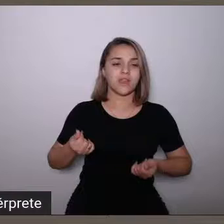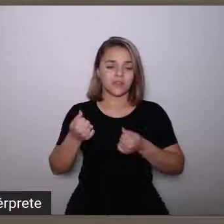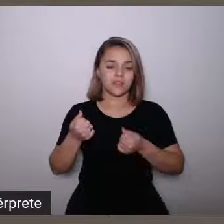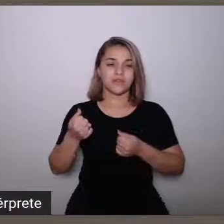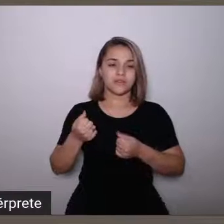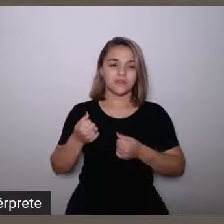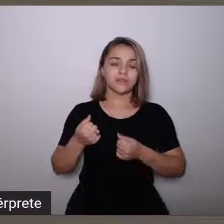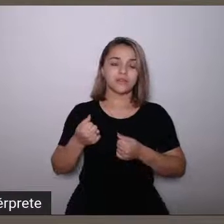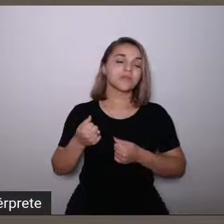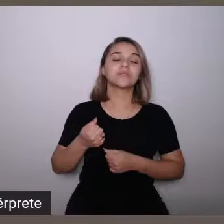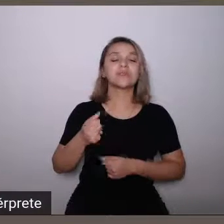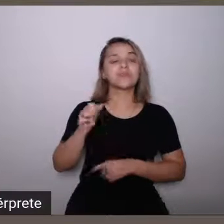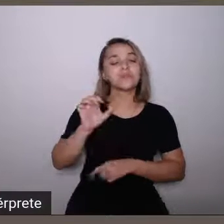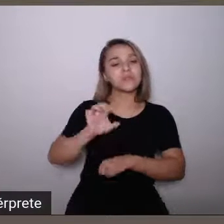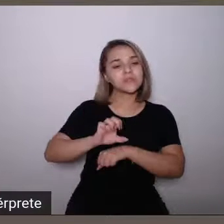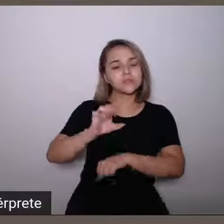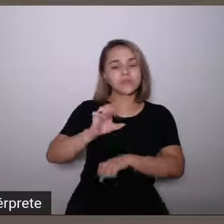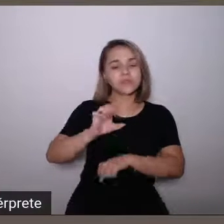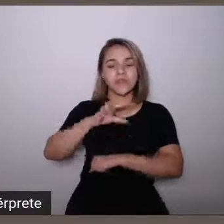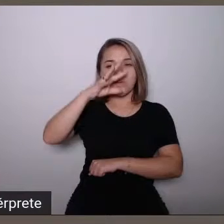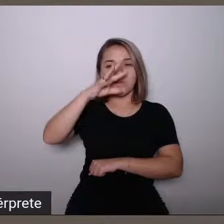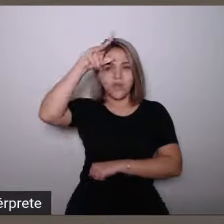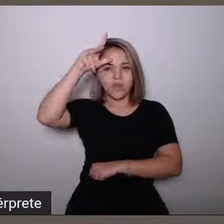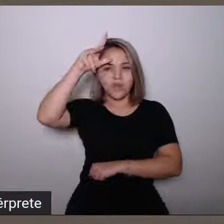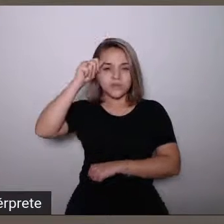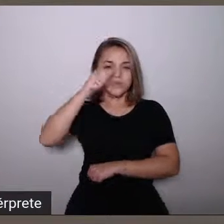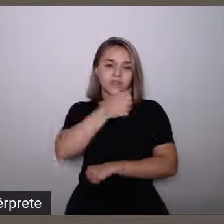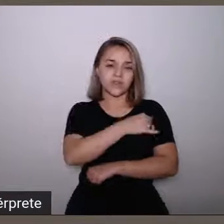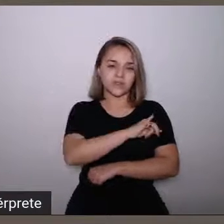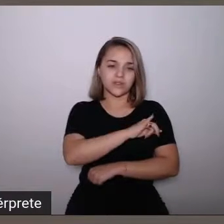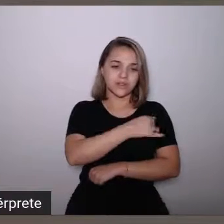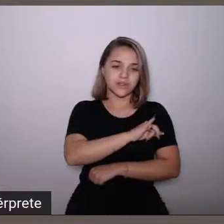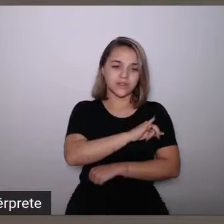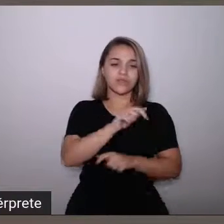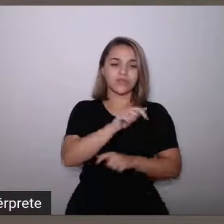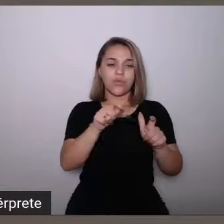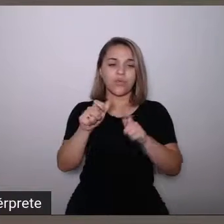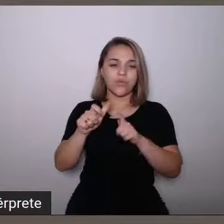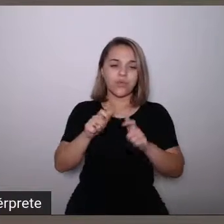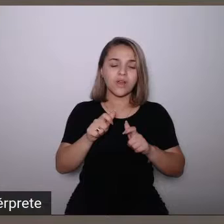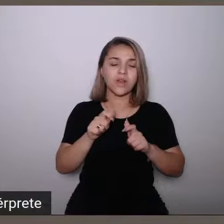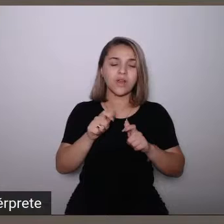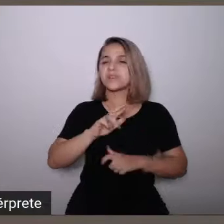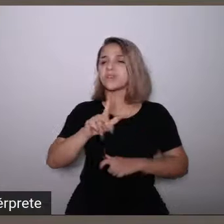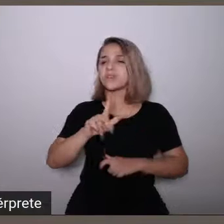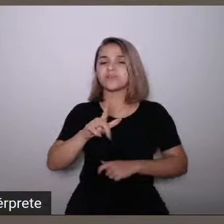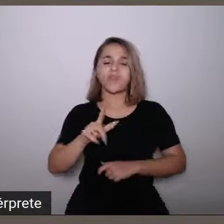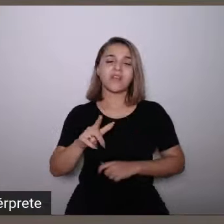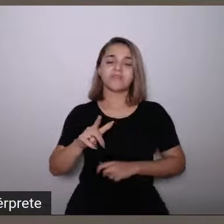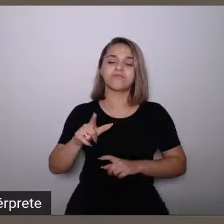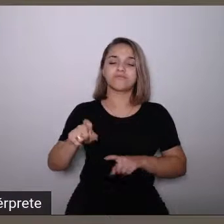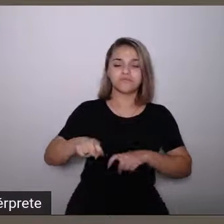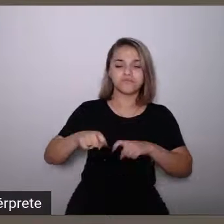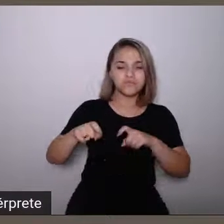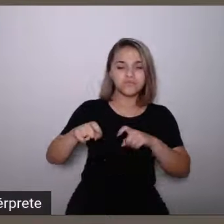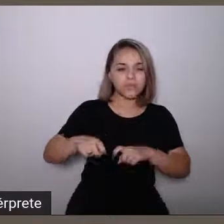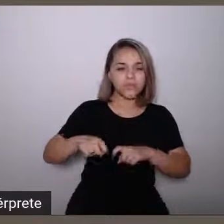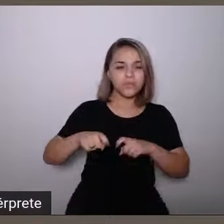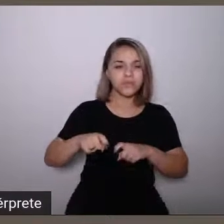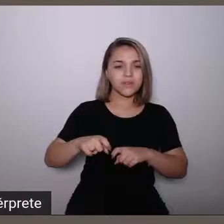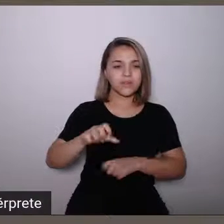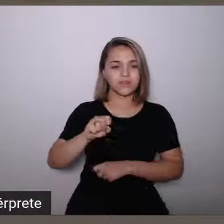mas se não há diferenças entre esses produtores e se, no caso do Silvino Santos, a gente